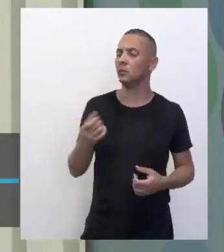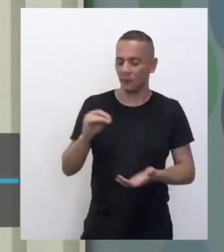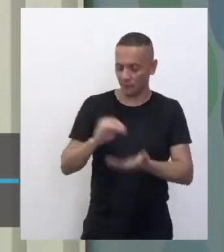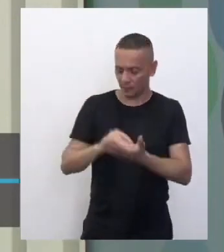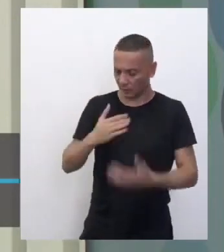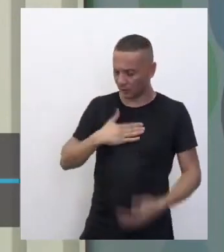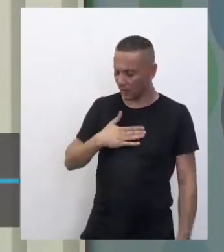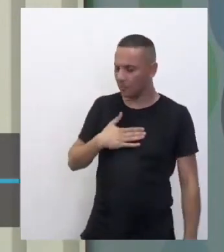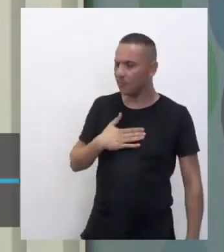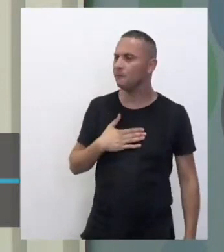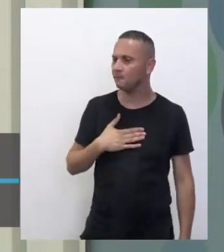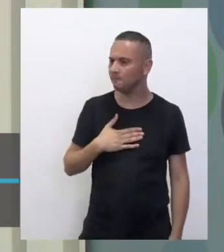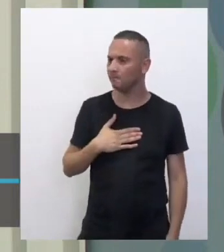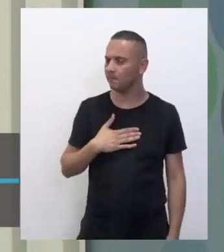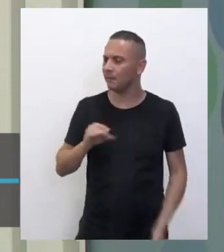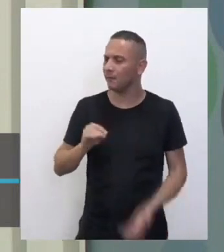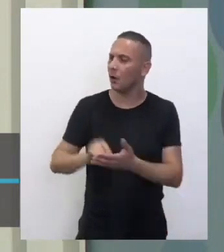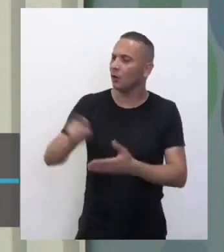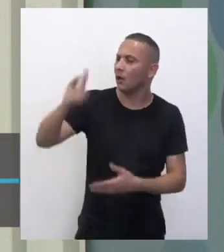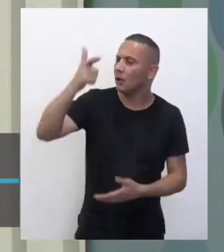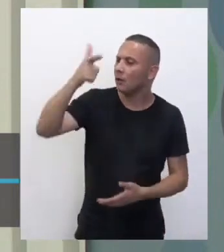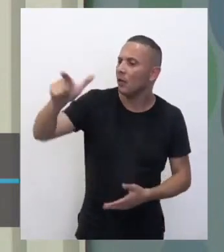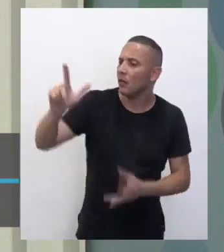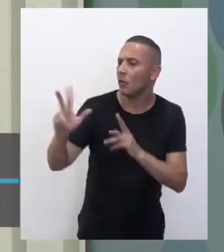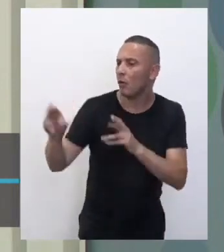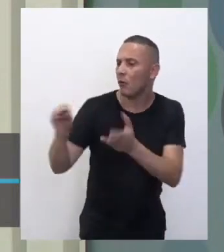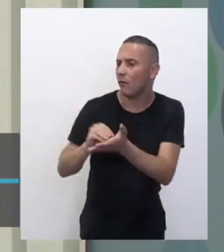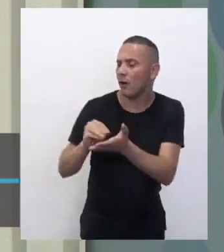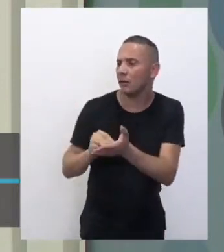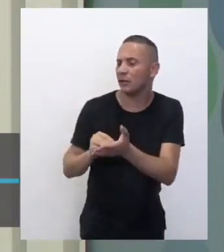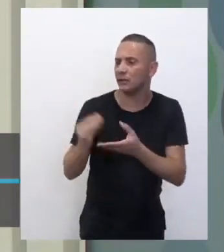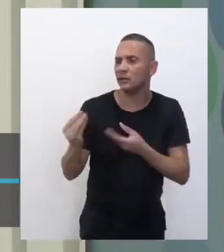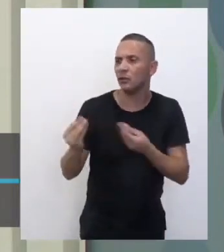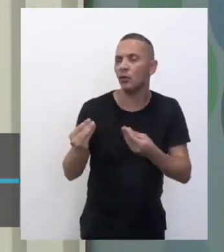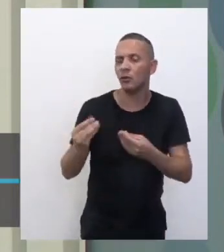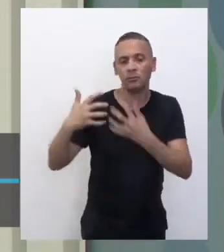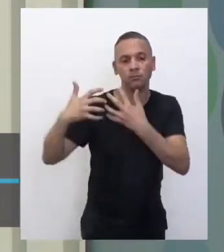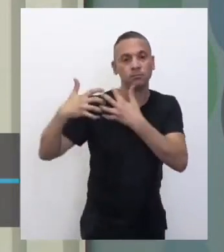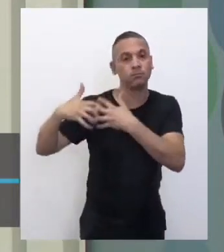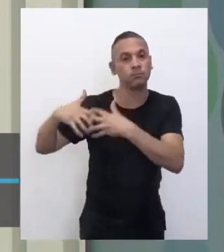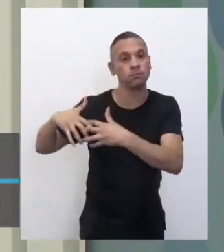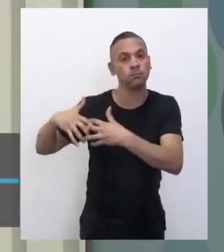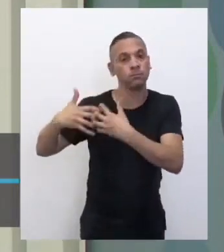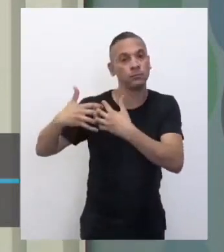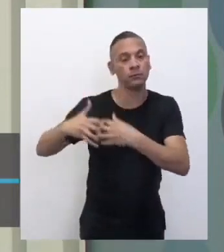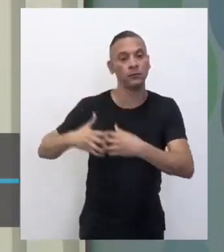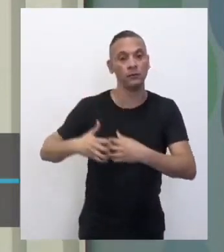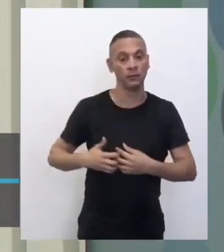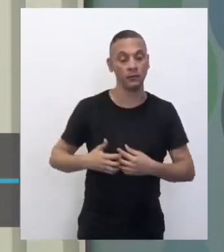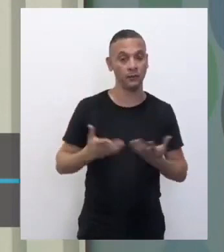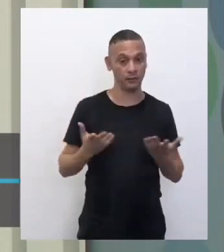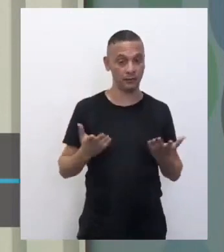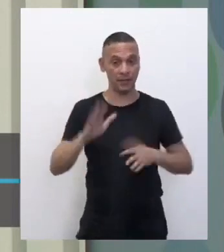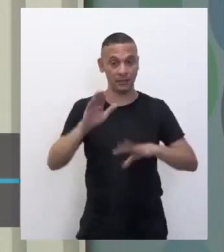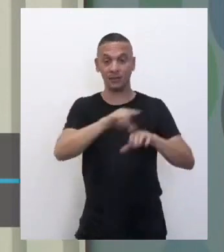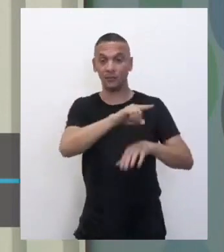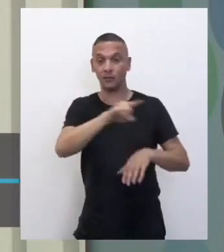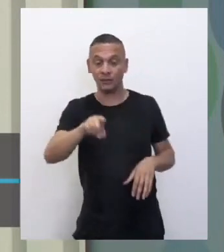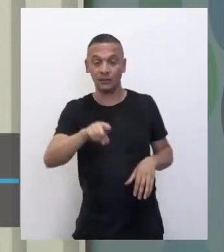faltasse a mim justamente aquilo que está faltando aos outros? Né? Isso assim, gente, partindo do pressuposto que não te falta nada, porque talvez você